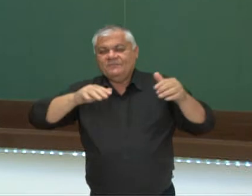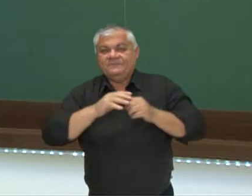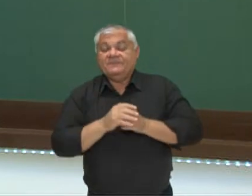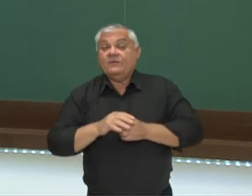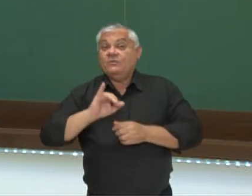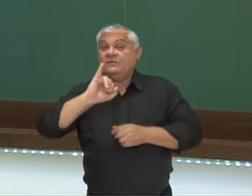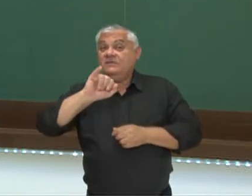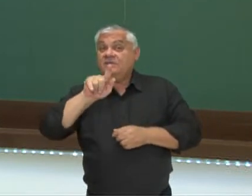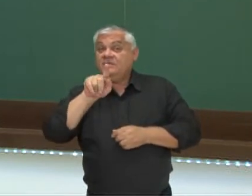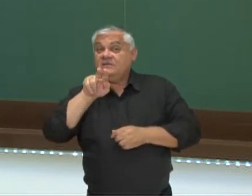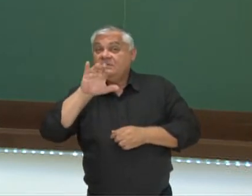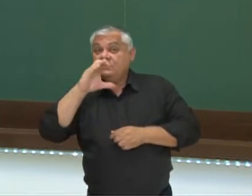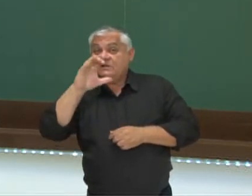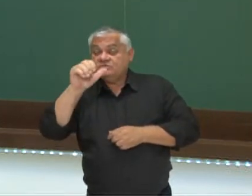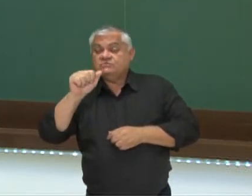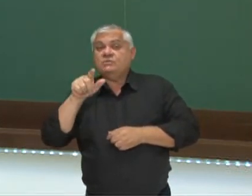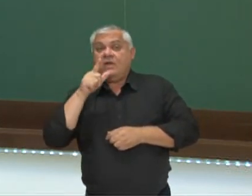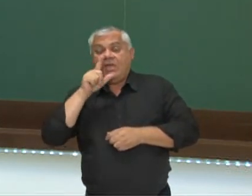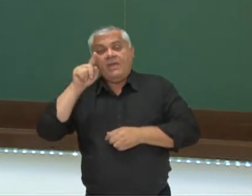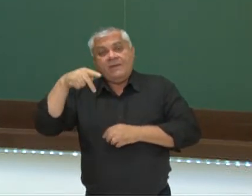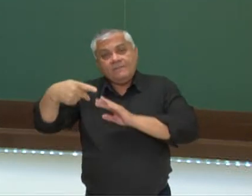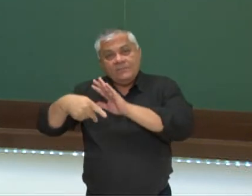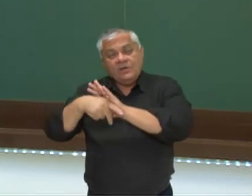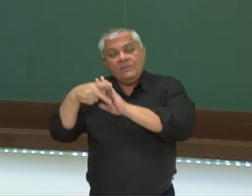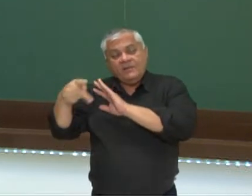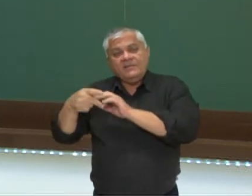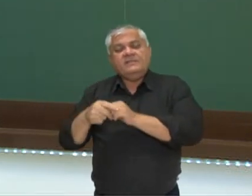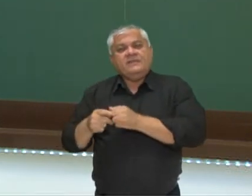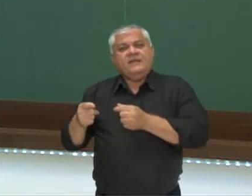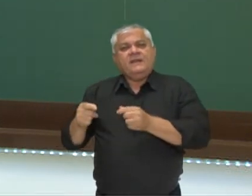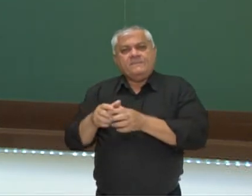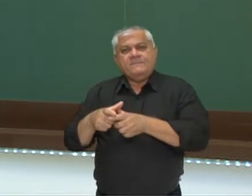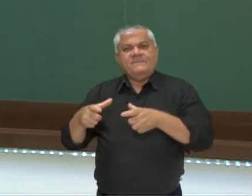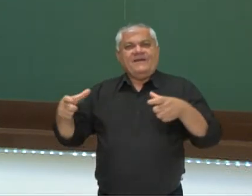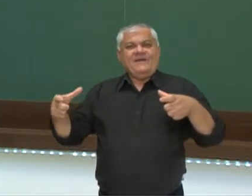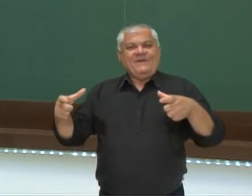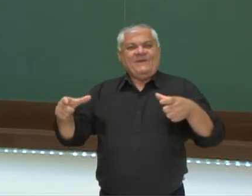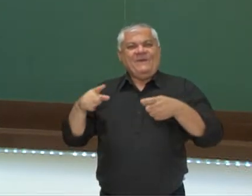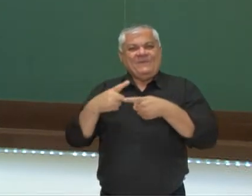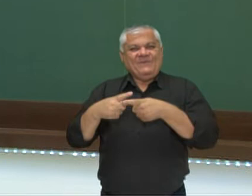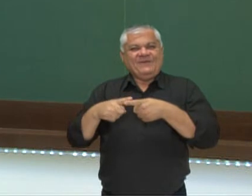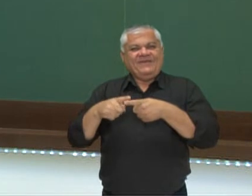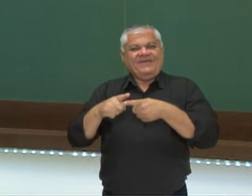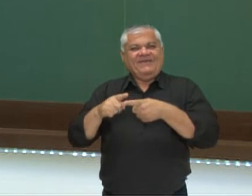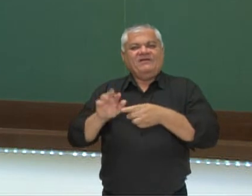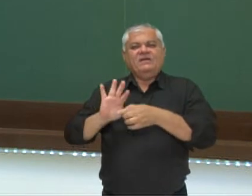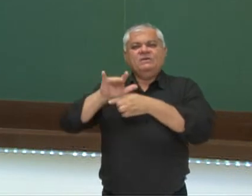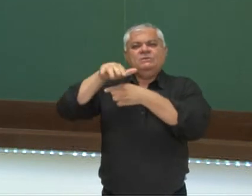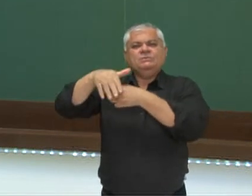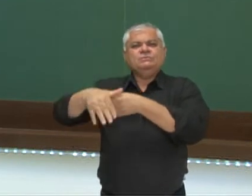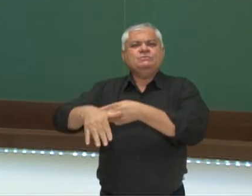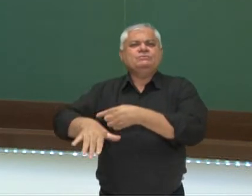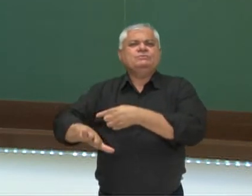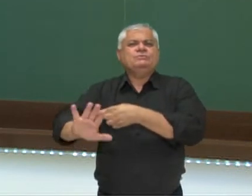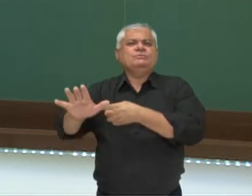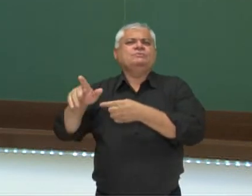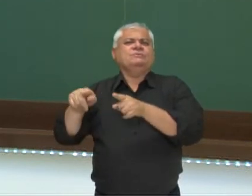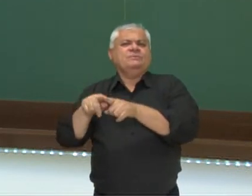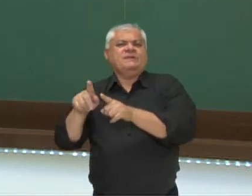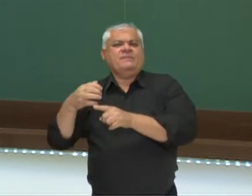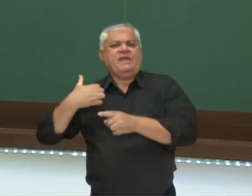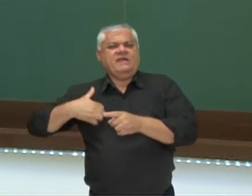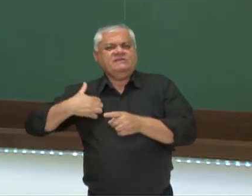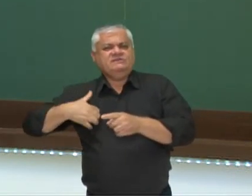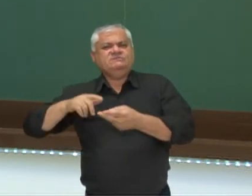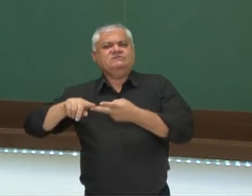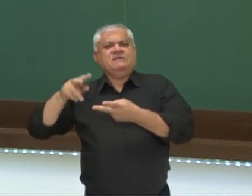se estende e a área de cobertura dela, ela acaba sendo um pouco maior, transcendendo para outros países, Argentina